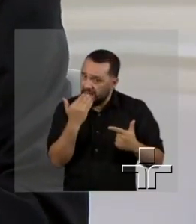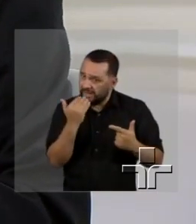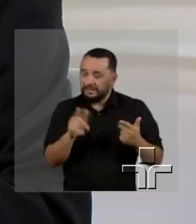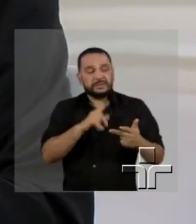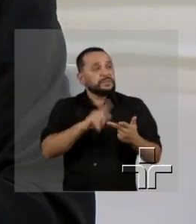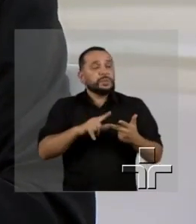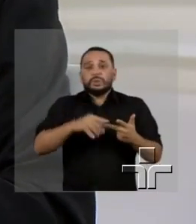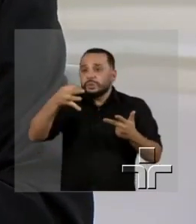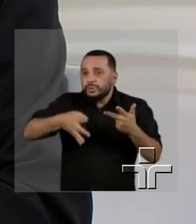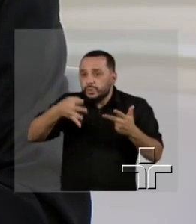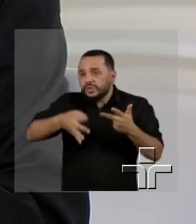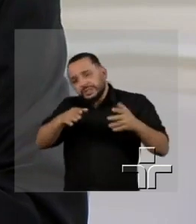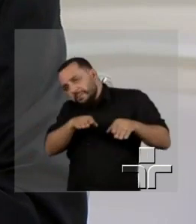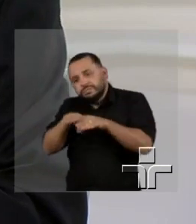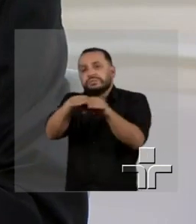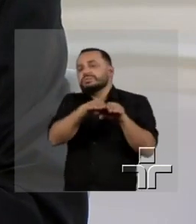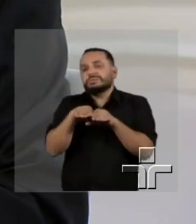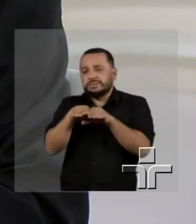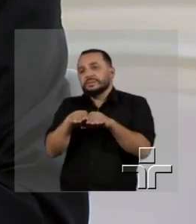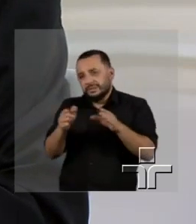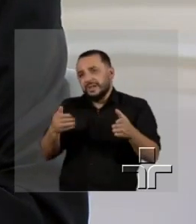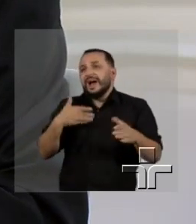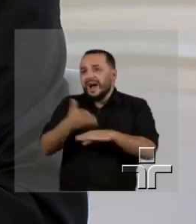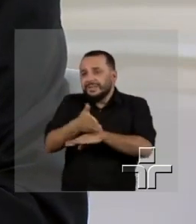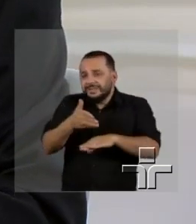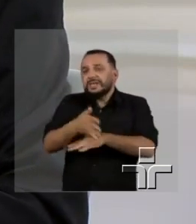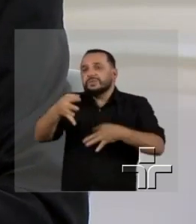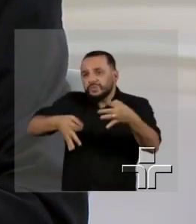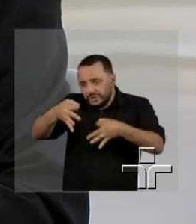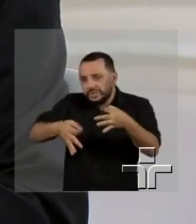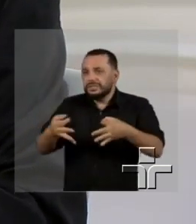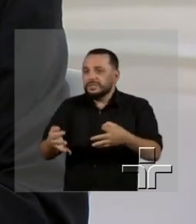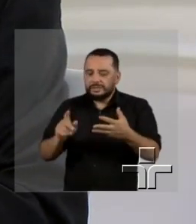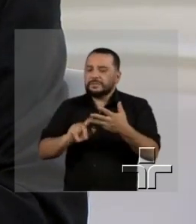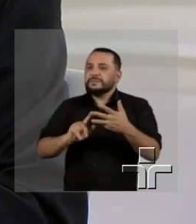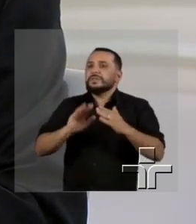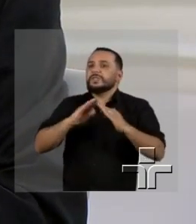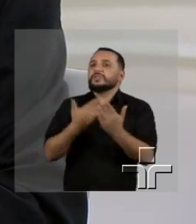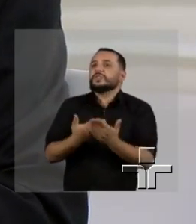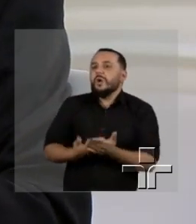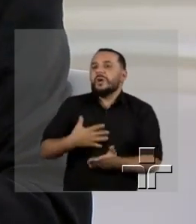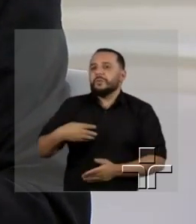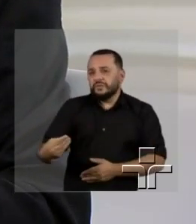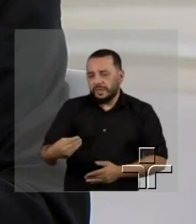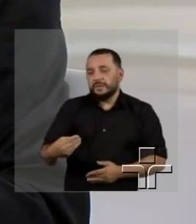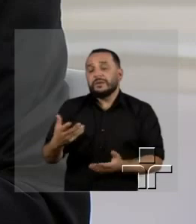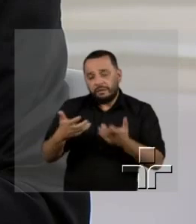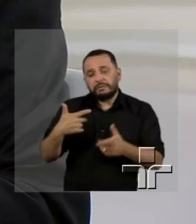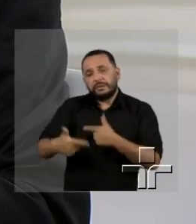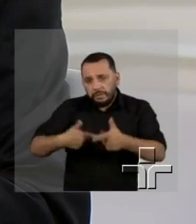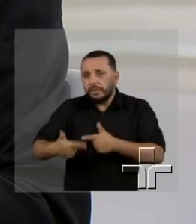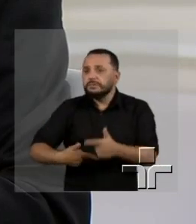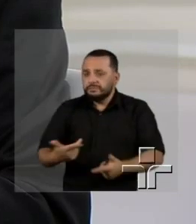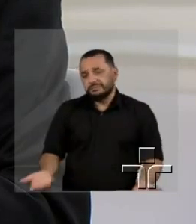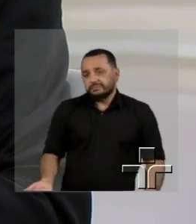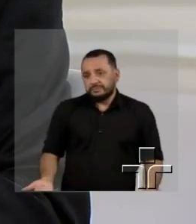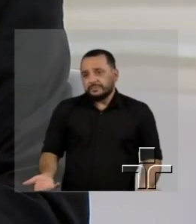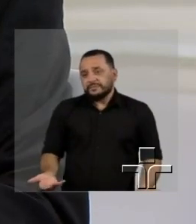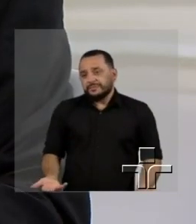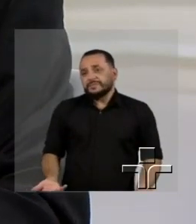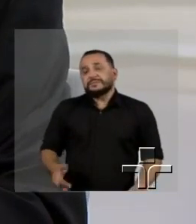né? Onde não seja a tônica a desconfiança daquele que lida com dinheiro público, onde você não tenha